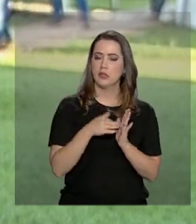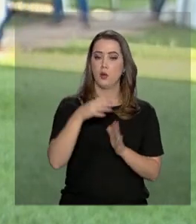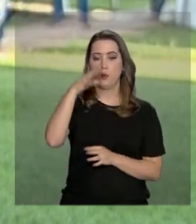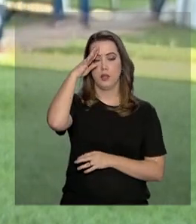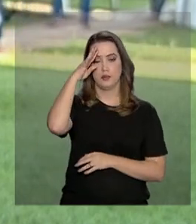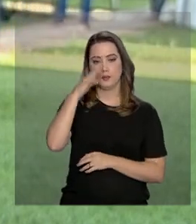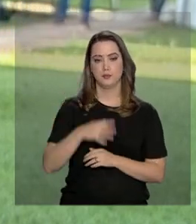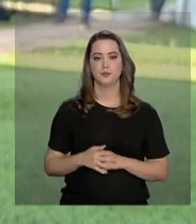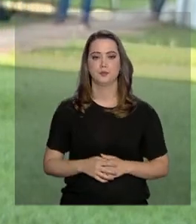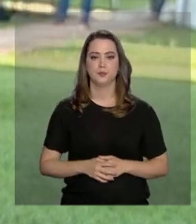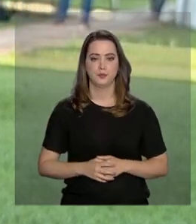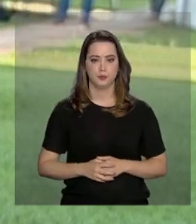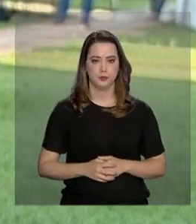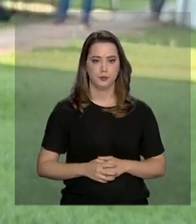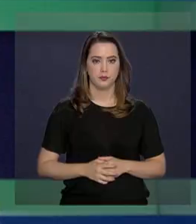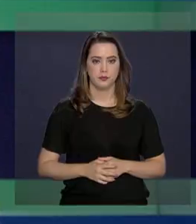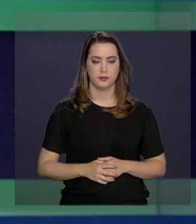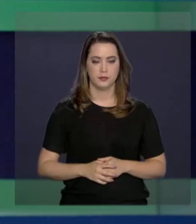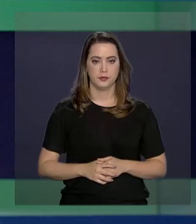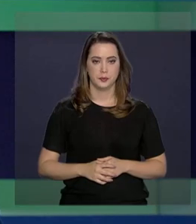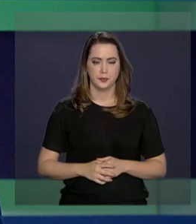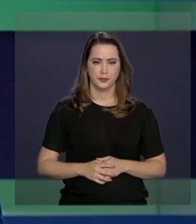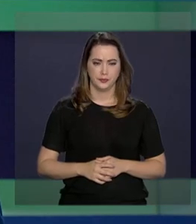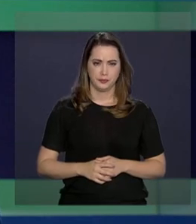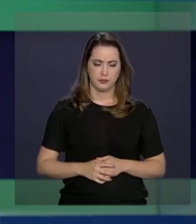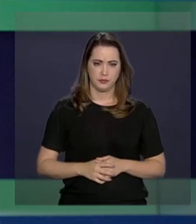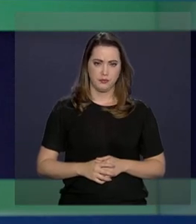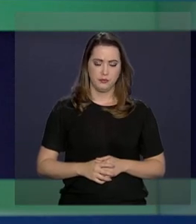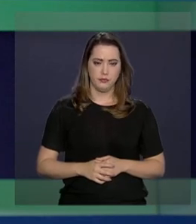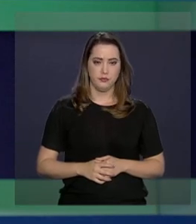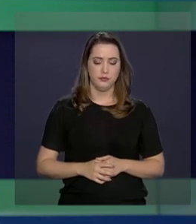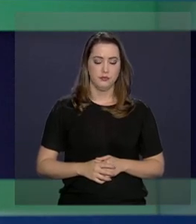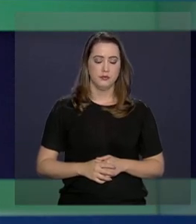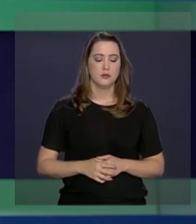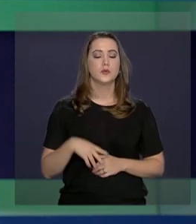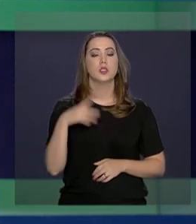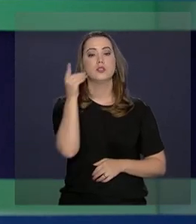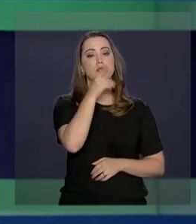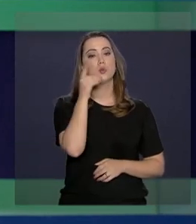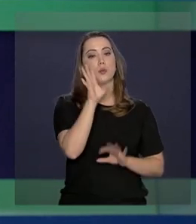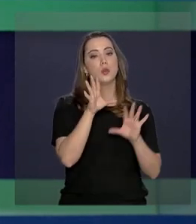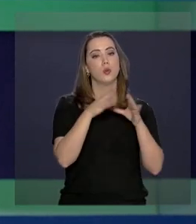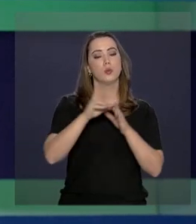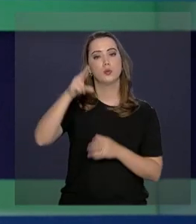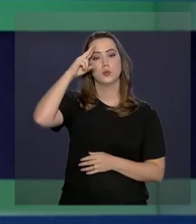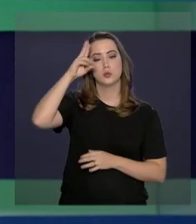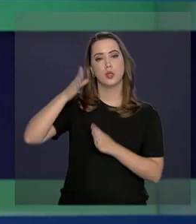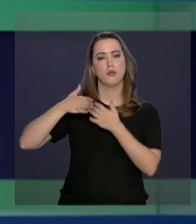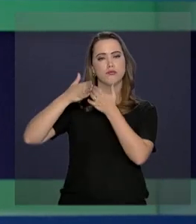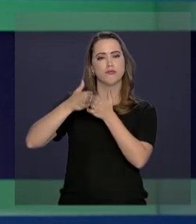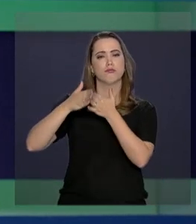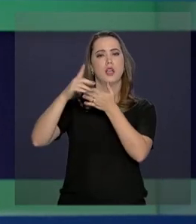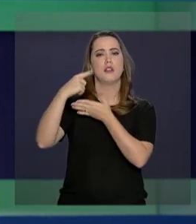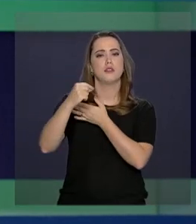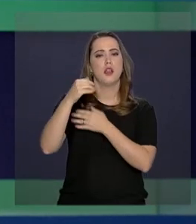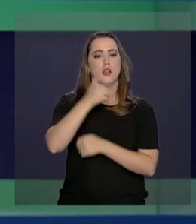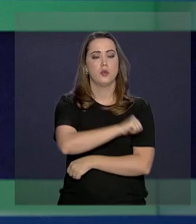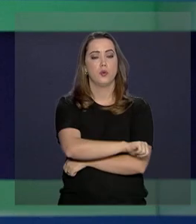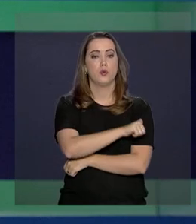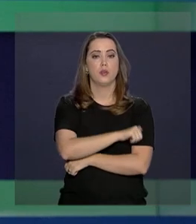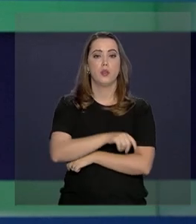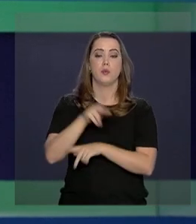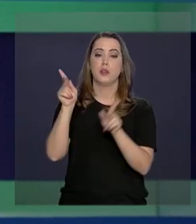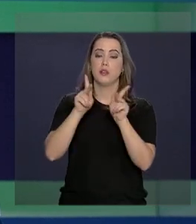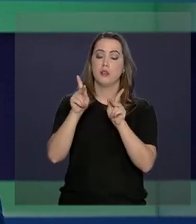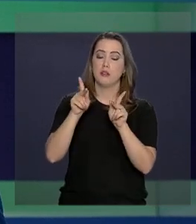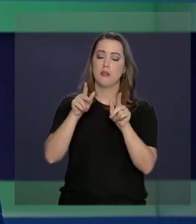De Brasília, Márcia Fernandes. E nesse domingo, militares da Marinha partiram do Rio de Janeiro para a missão de paz